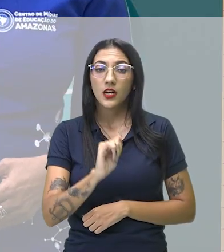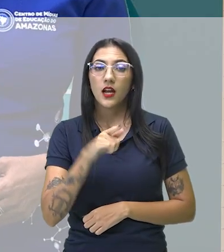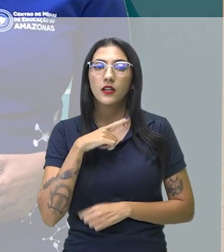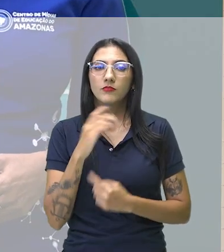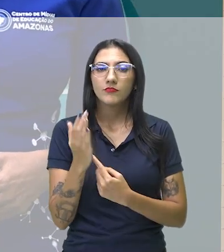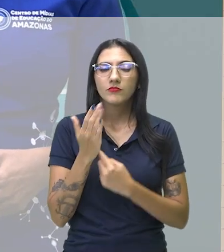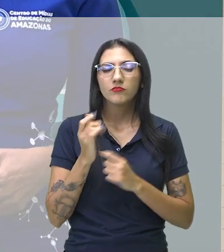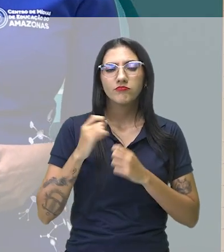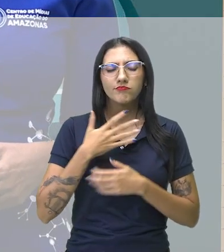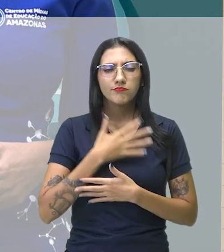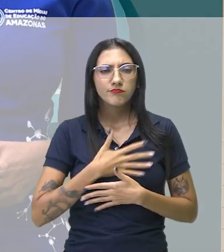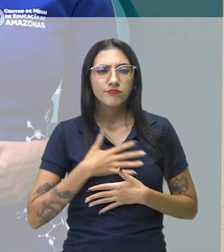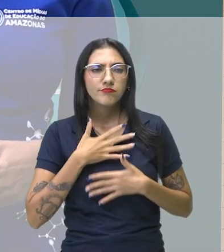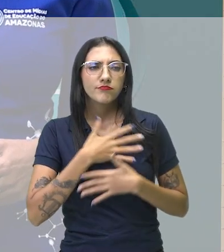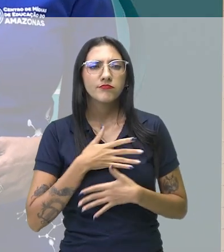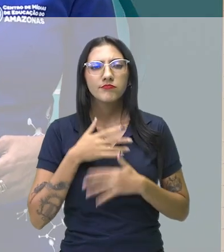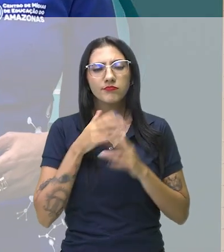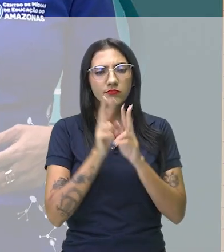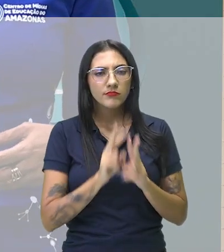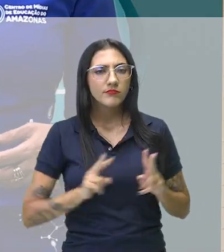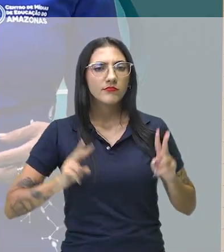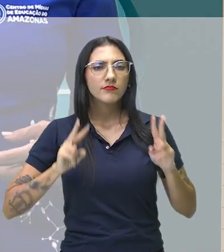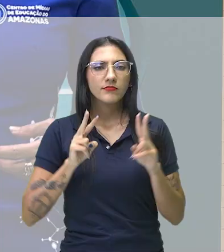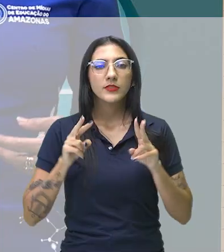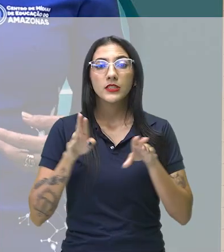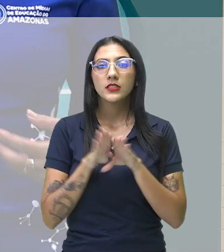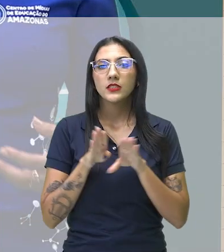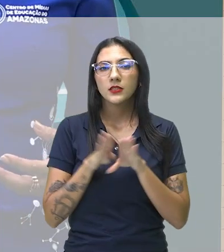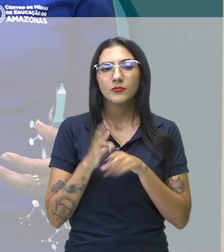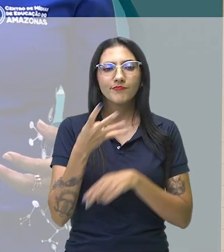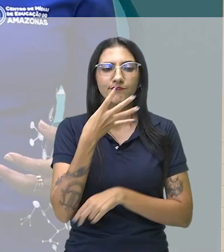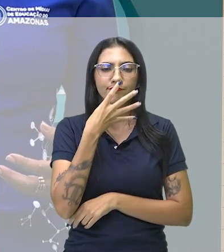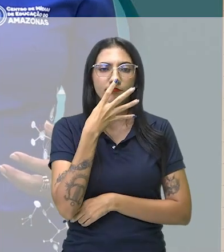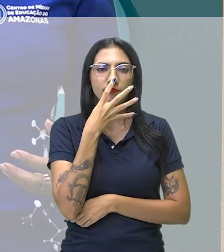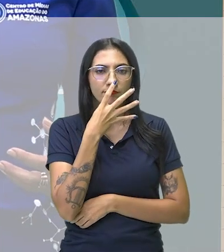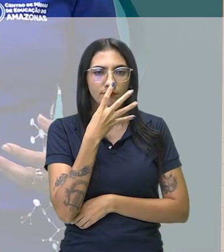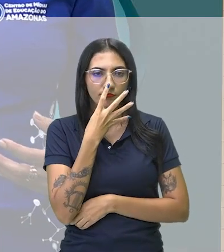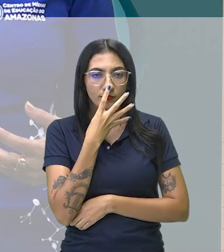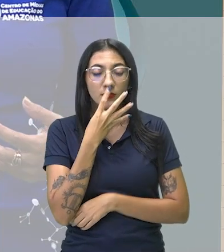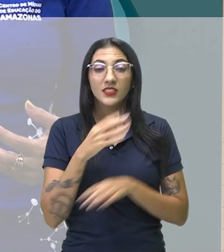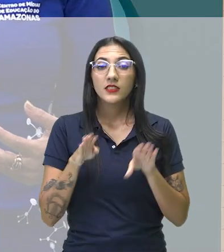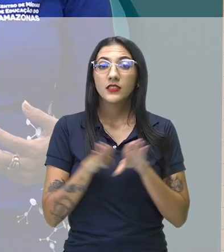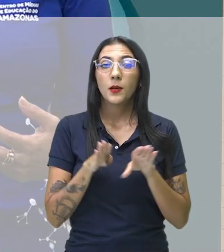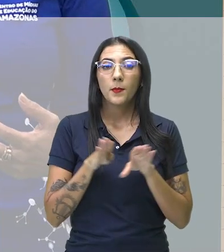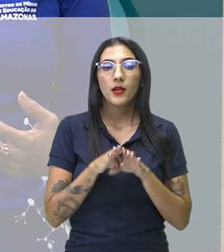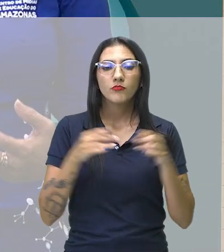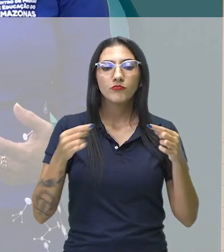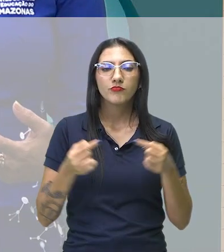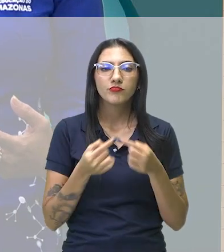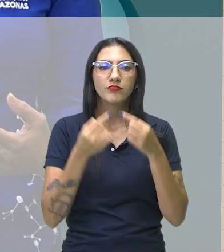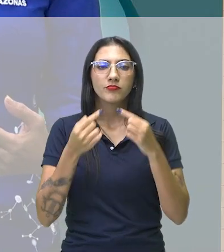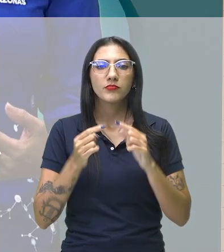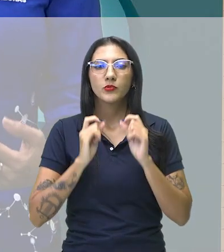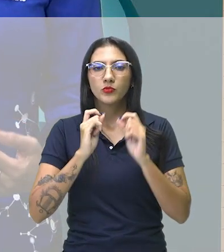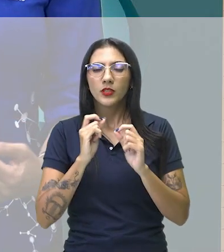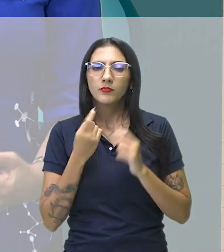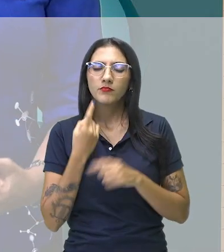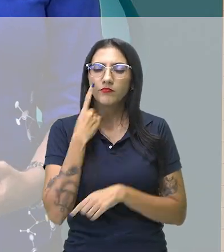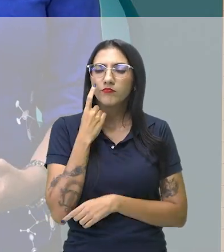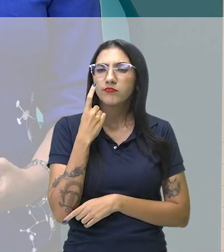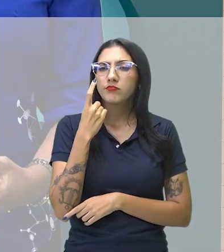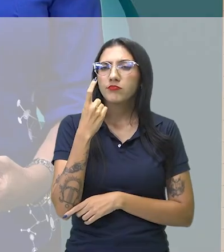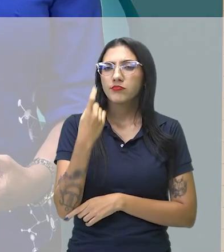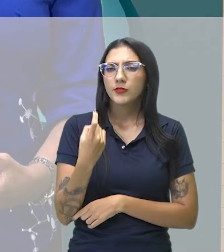ao prazer sensorial e à contemplação, ao mesmo tempo em que revela